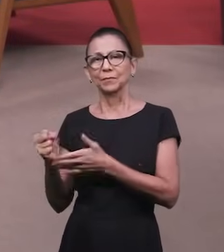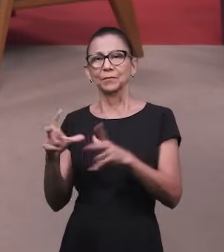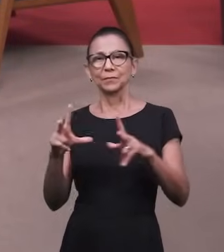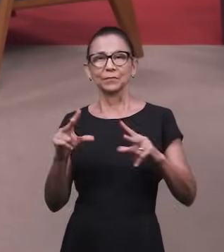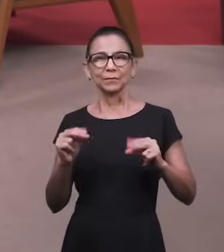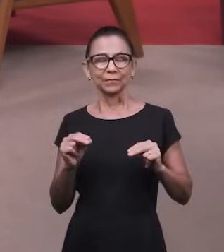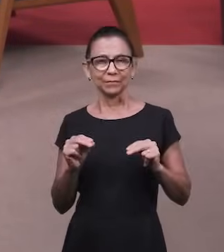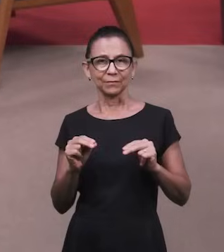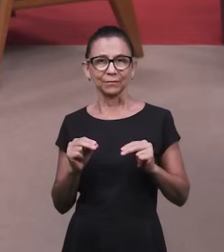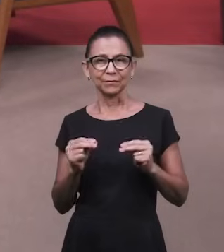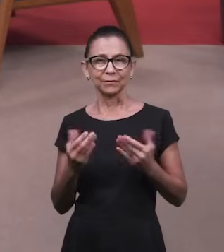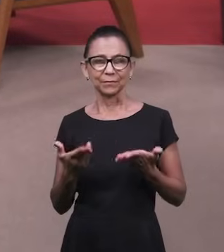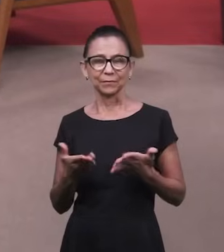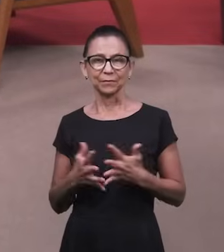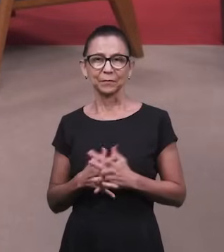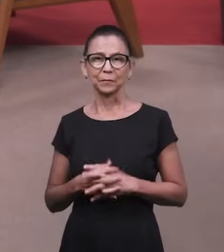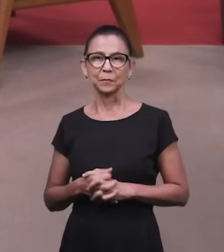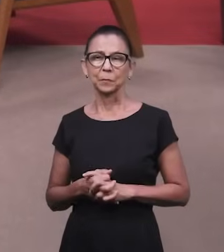seja o nome do Senhor. Muito bem.